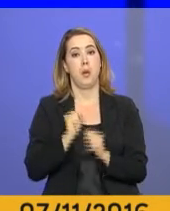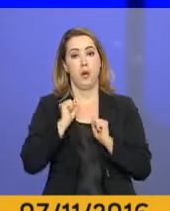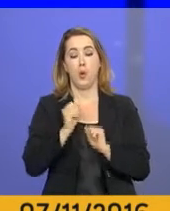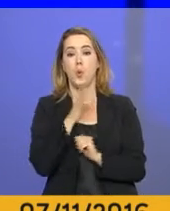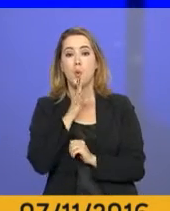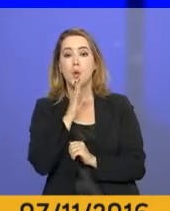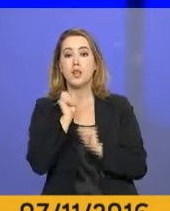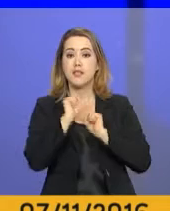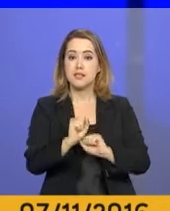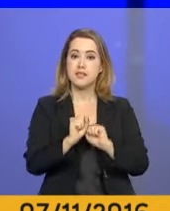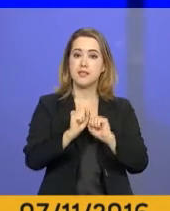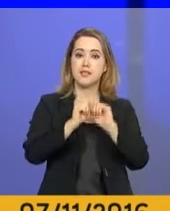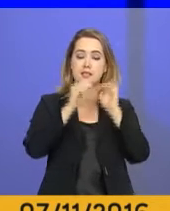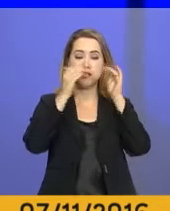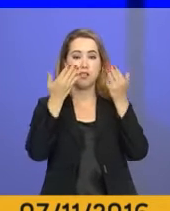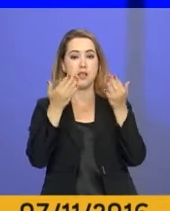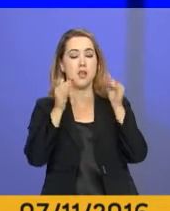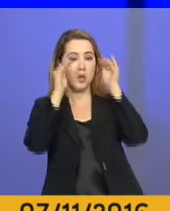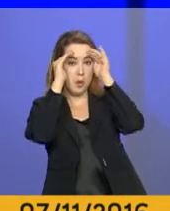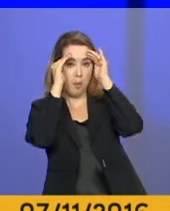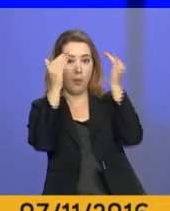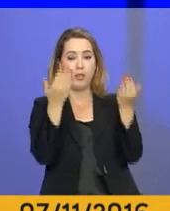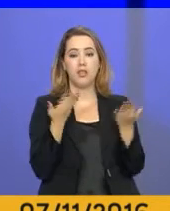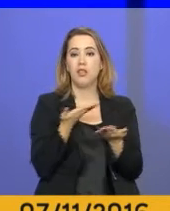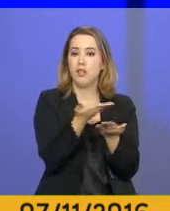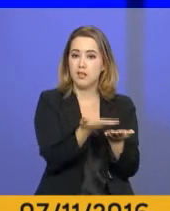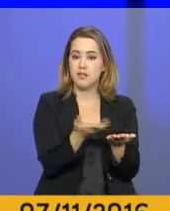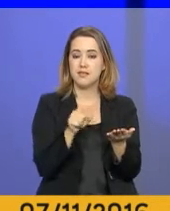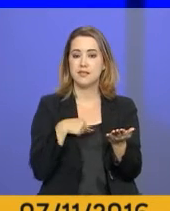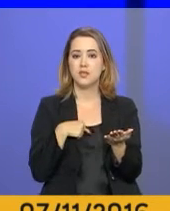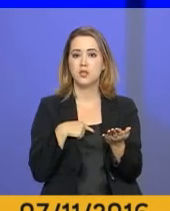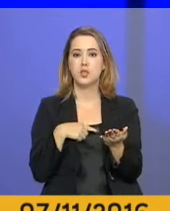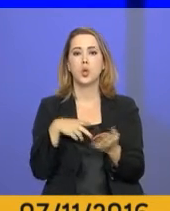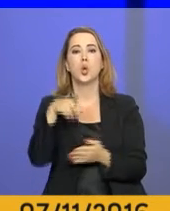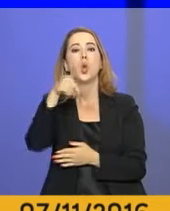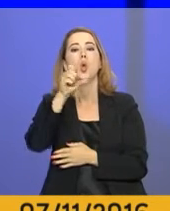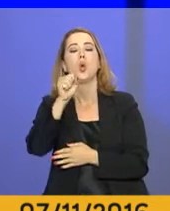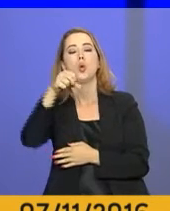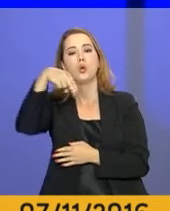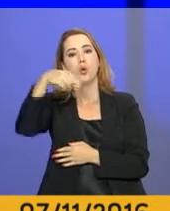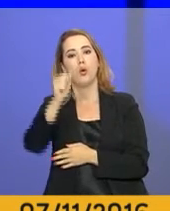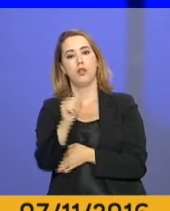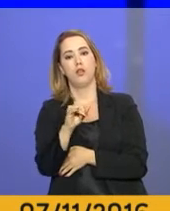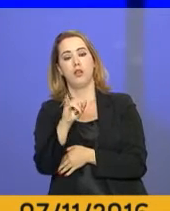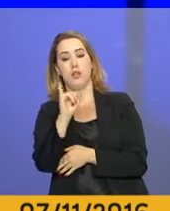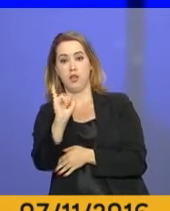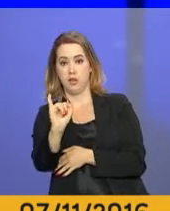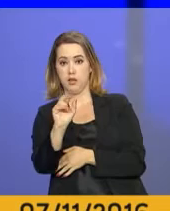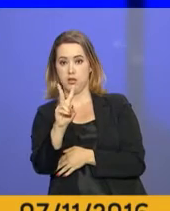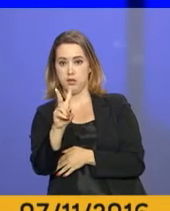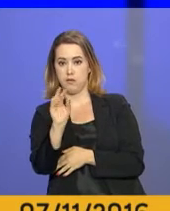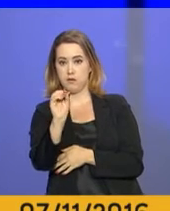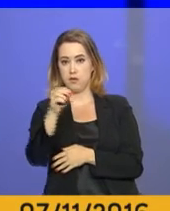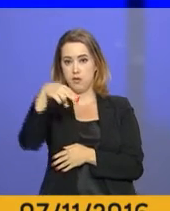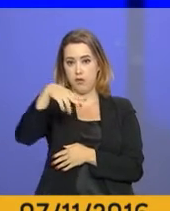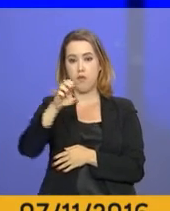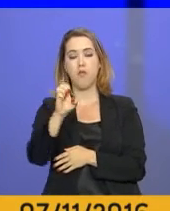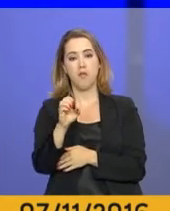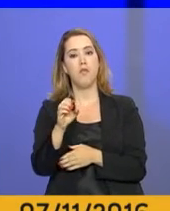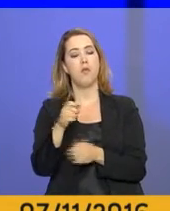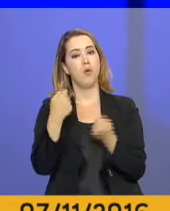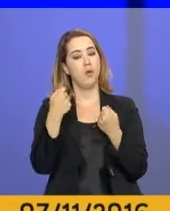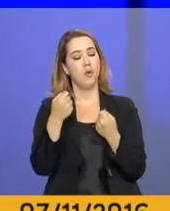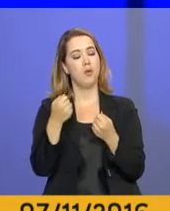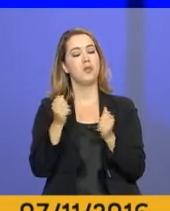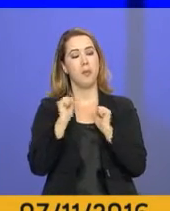homenagear o está presente no meco homenagem a dona ivone lara que merece sempre mais uma pausa